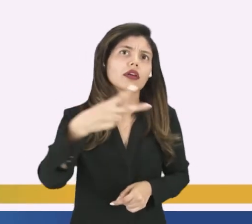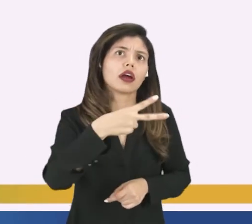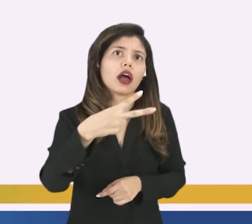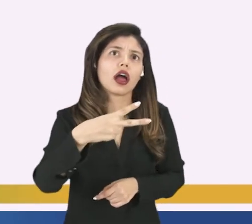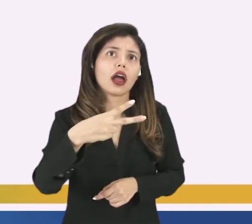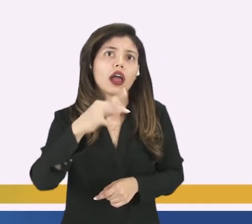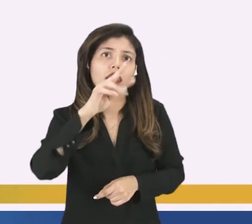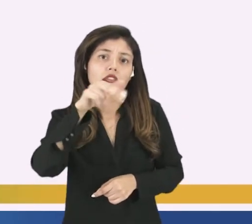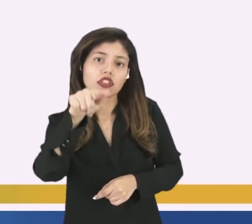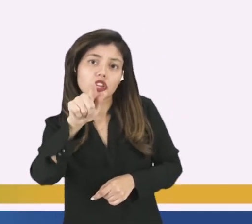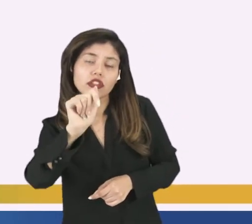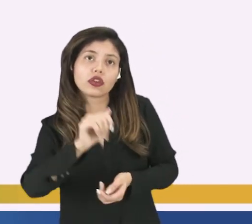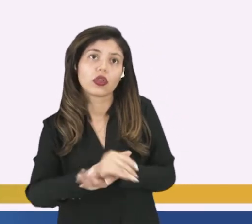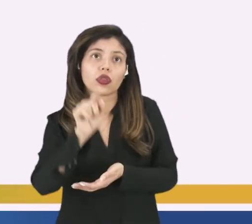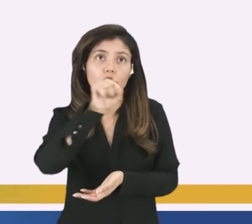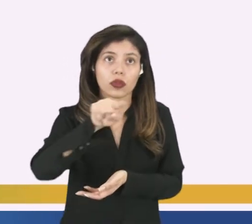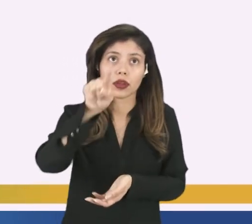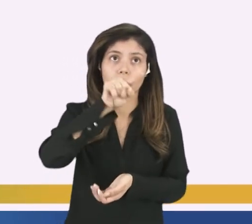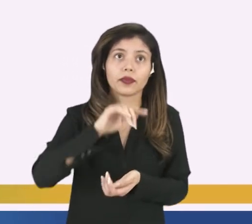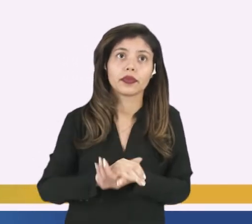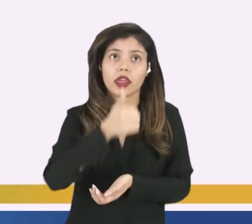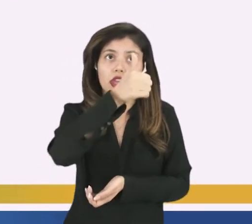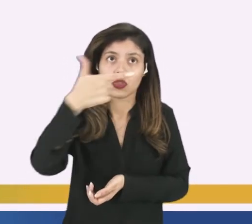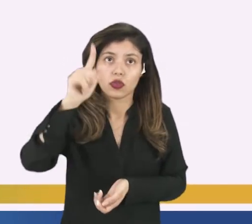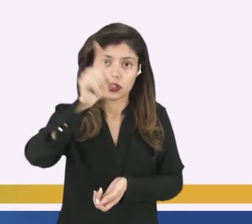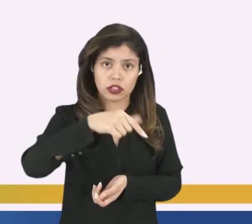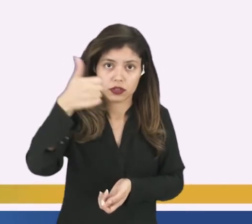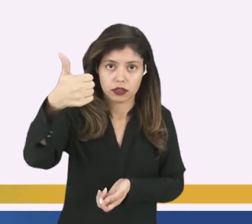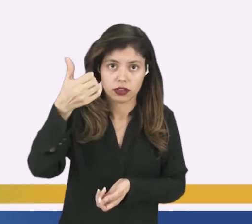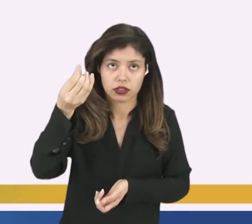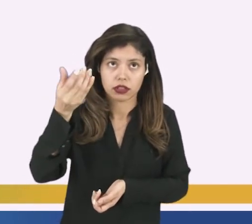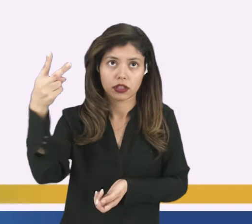M é igual a tangente do ângulo, tá? E o M1